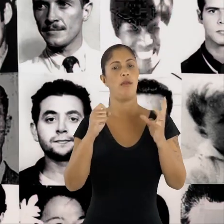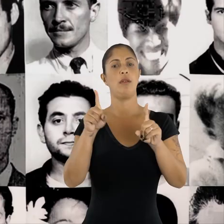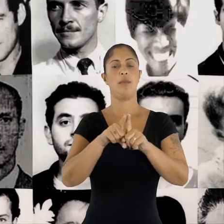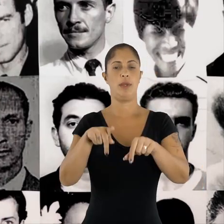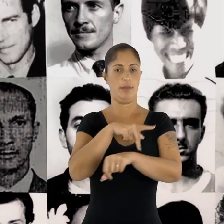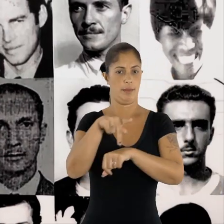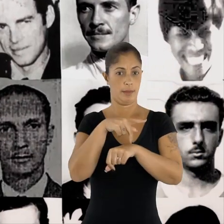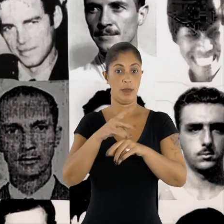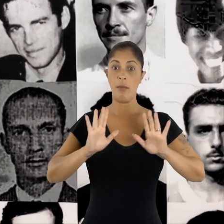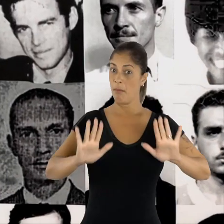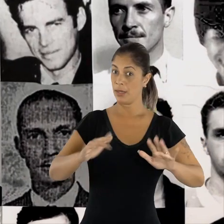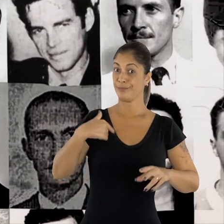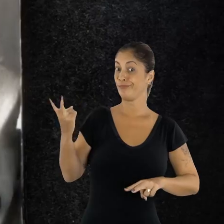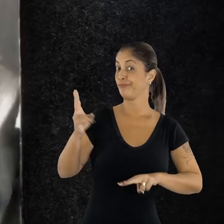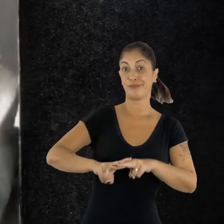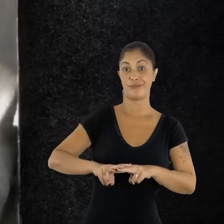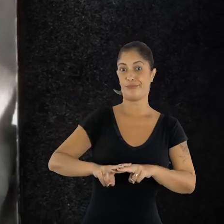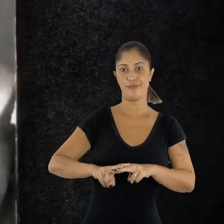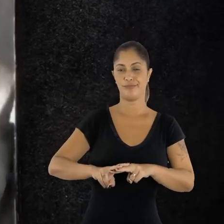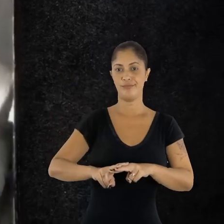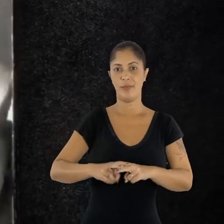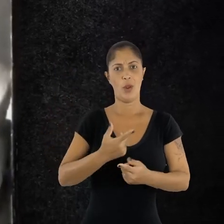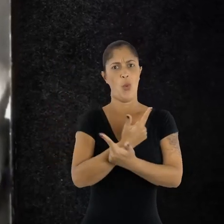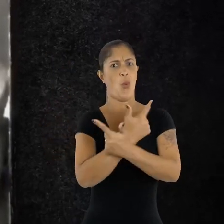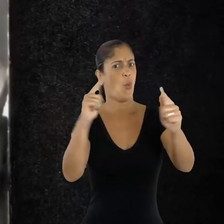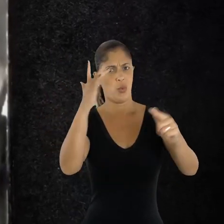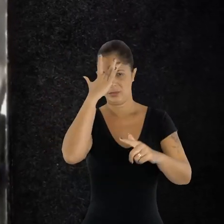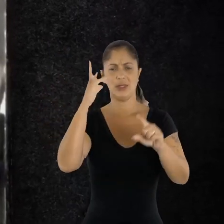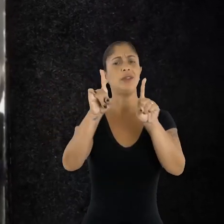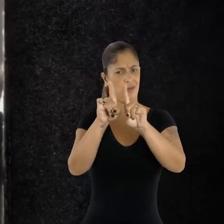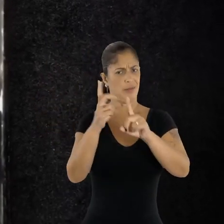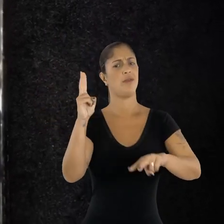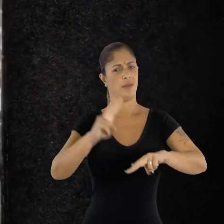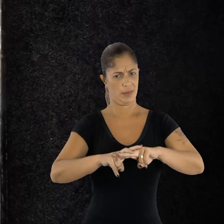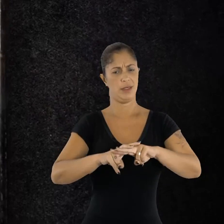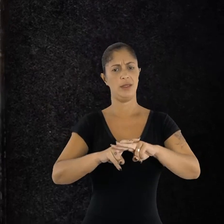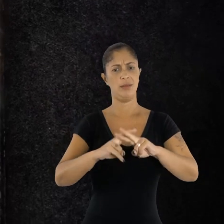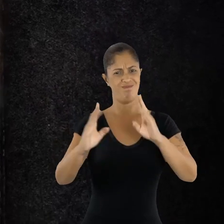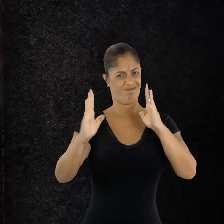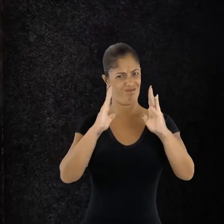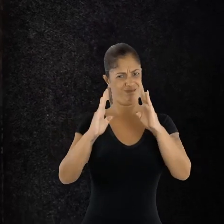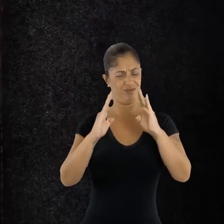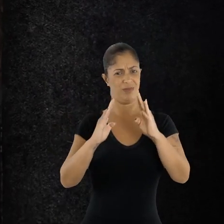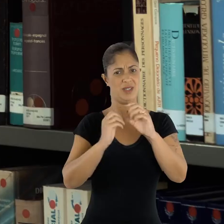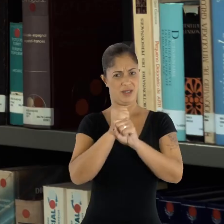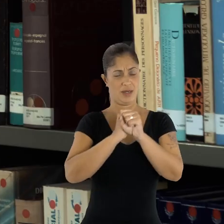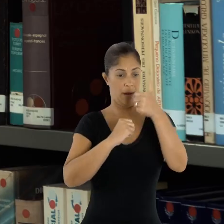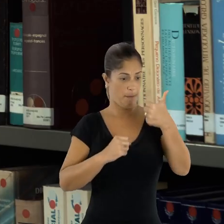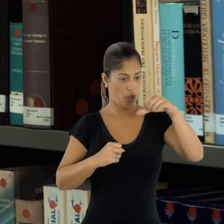redemocratização desse país. Porém, eu fui preso, como vários foram presos. E durante os 4 anos,